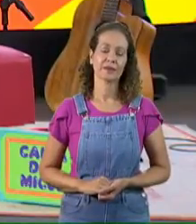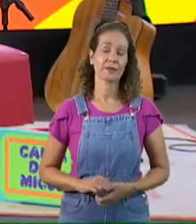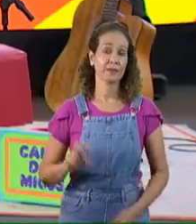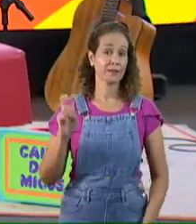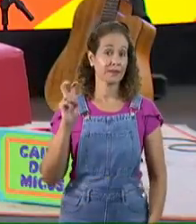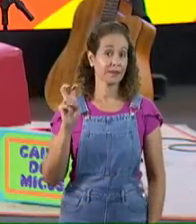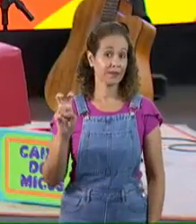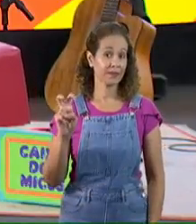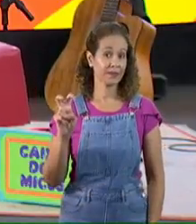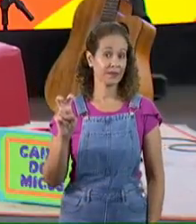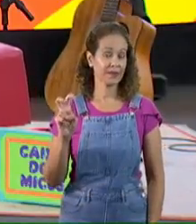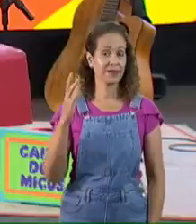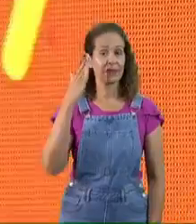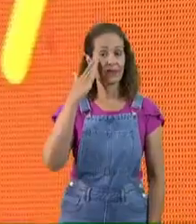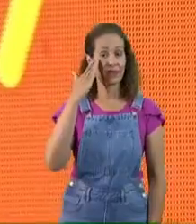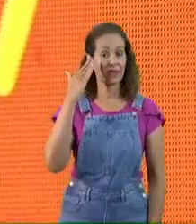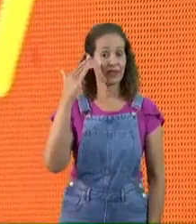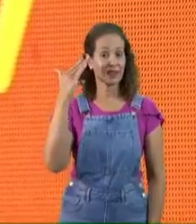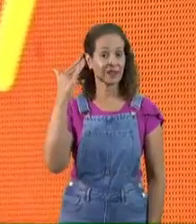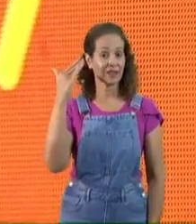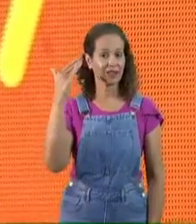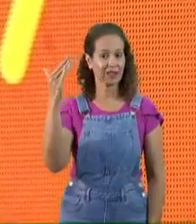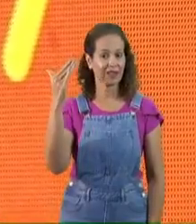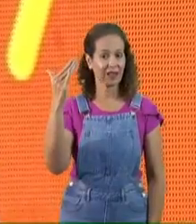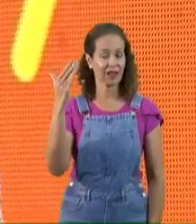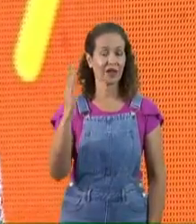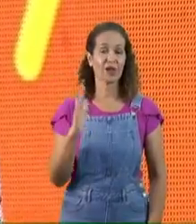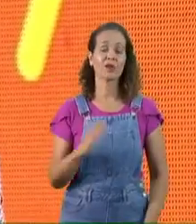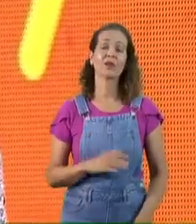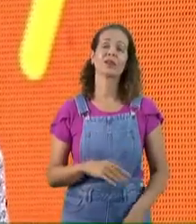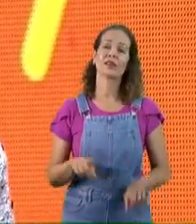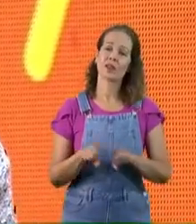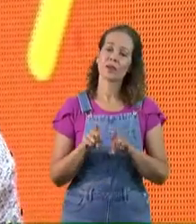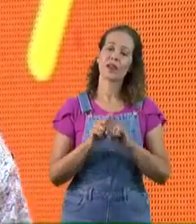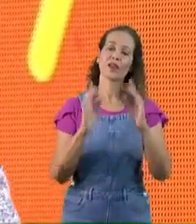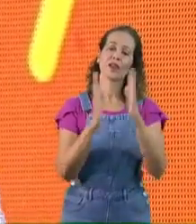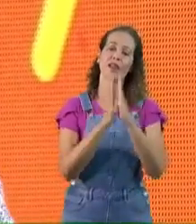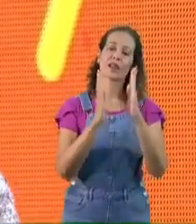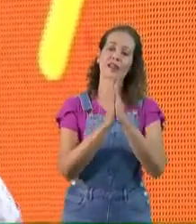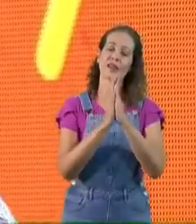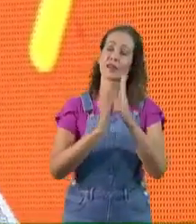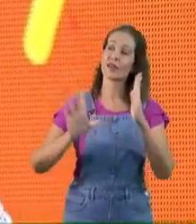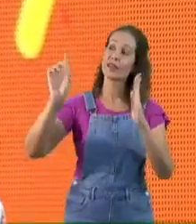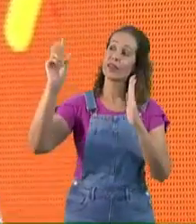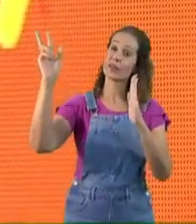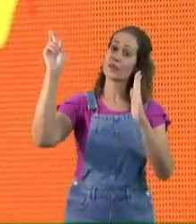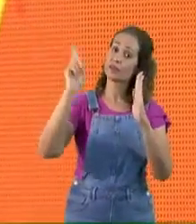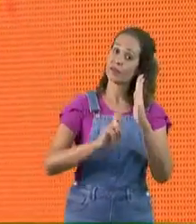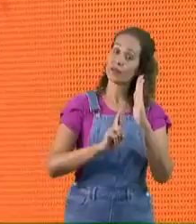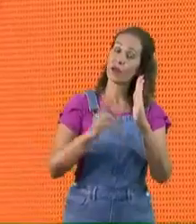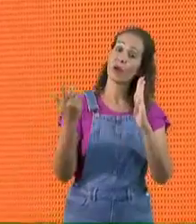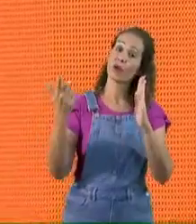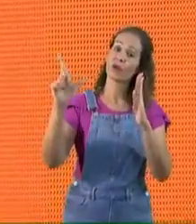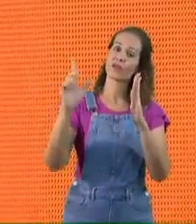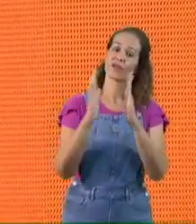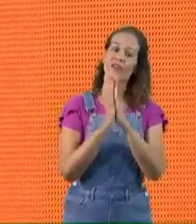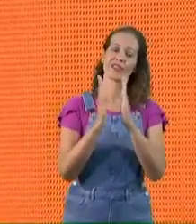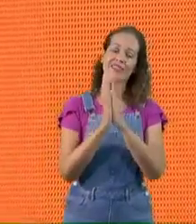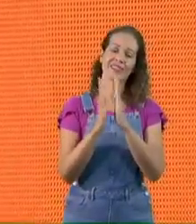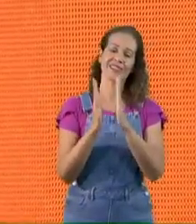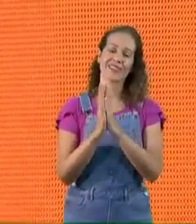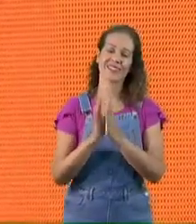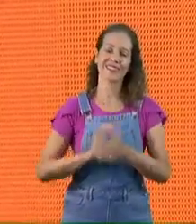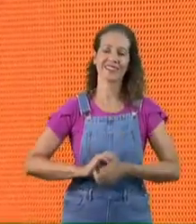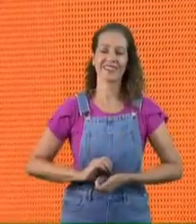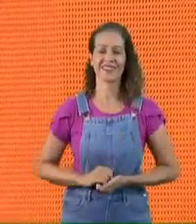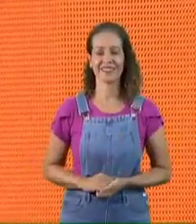5, Carol. Gratidão, Carol, por uma oração respondida. Outra oração, Carol. Muita oração.